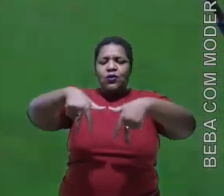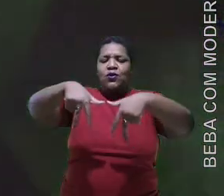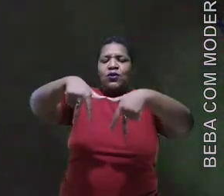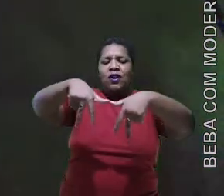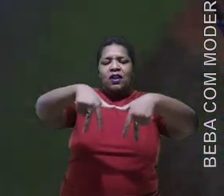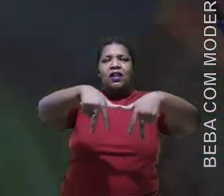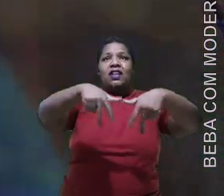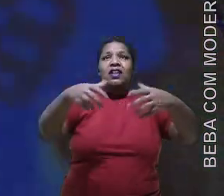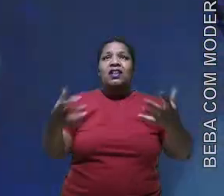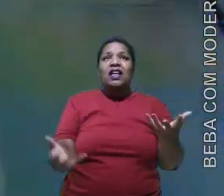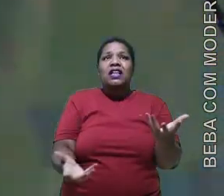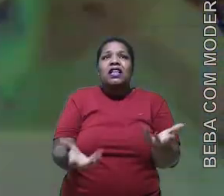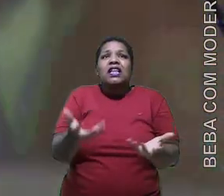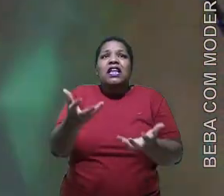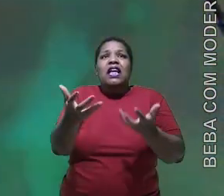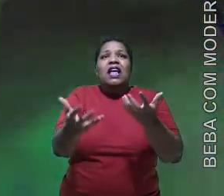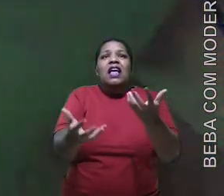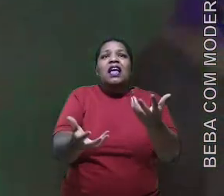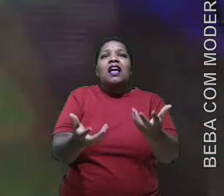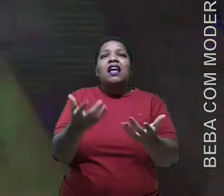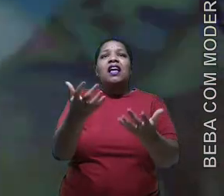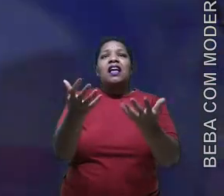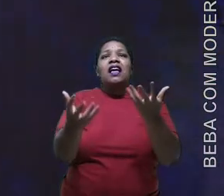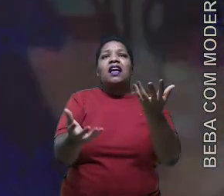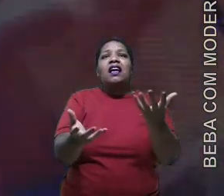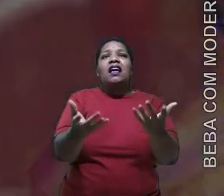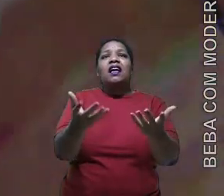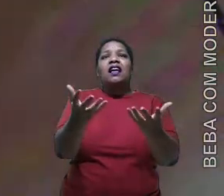inferno permanente